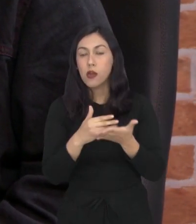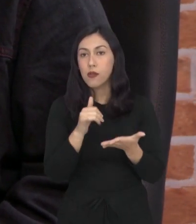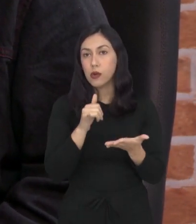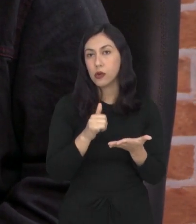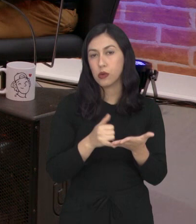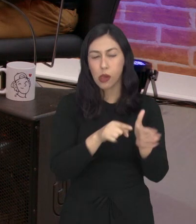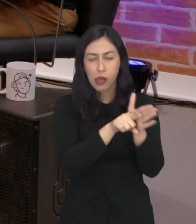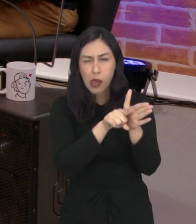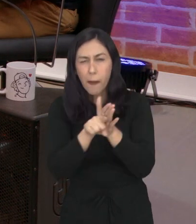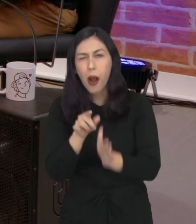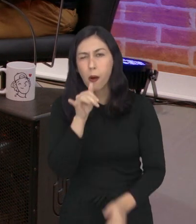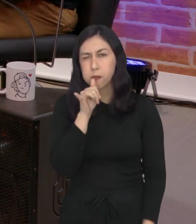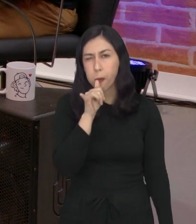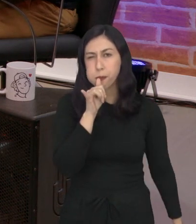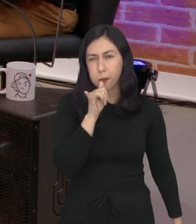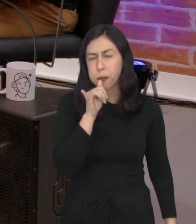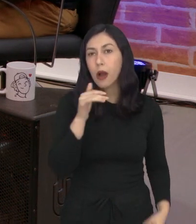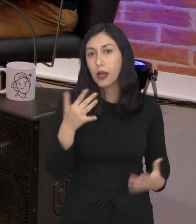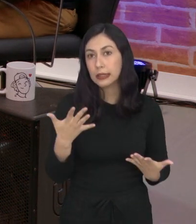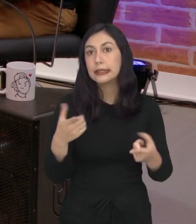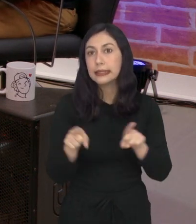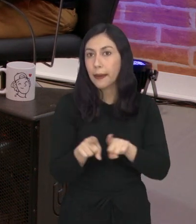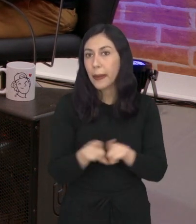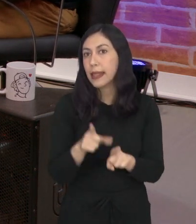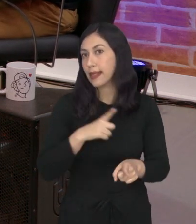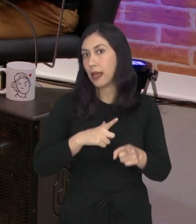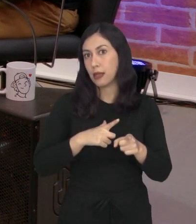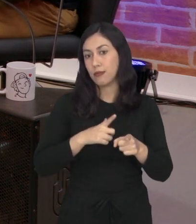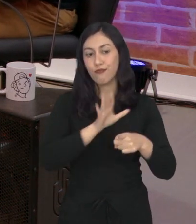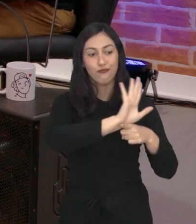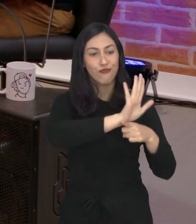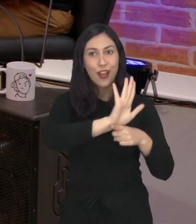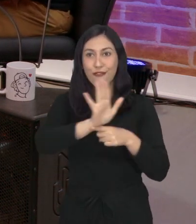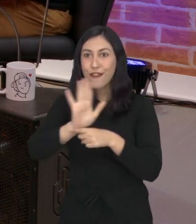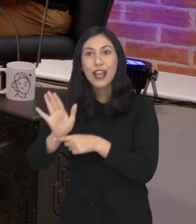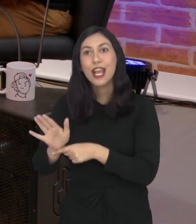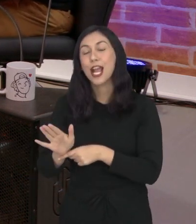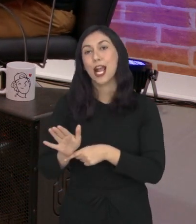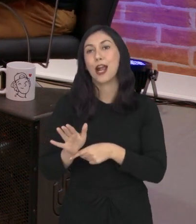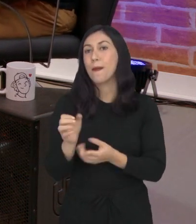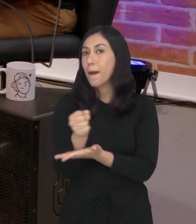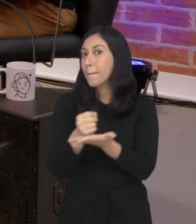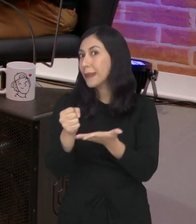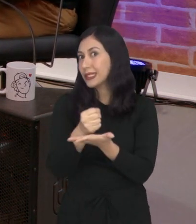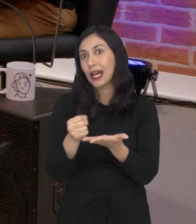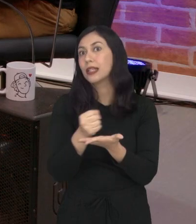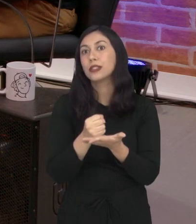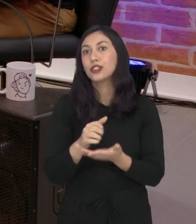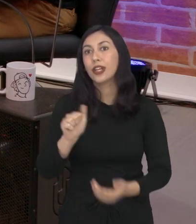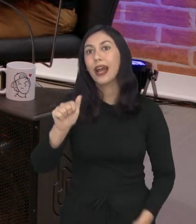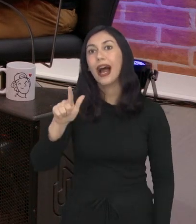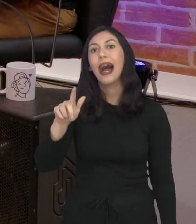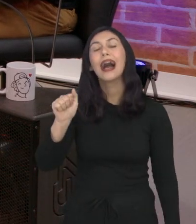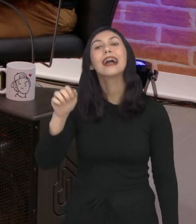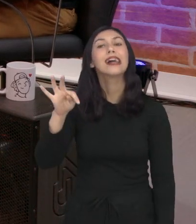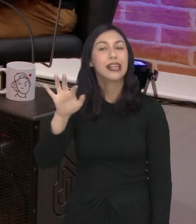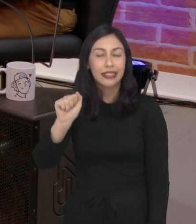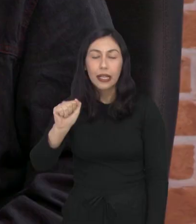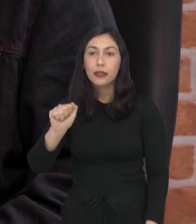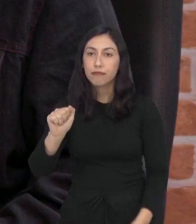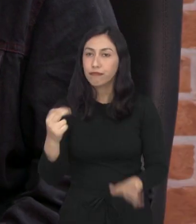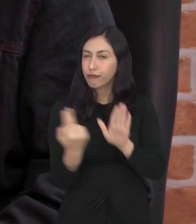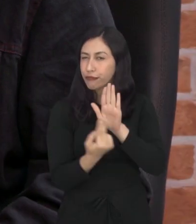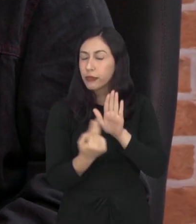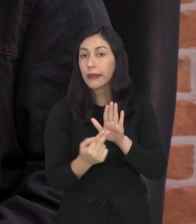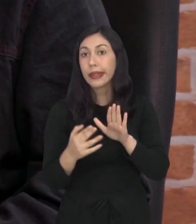Pode crer. Eu gosto muito, eu li muito Agatha Christie também, que agora a gente tá tendo vários filmes baseados nos livros da Agatha Christie. E aí, conforme o tempo